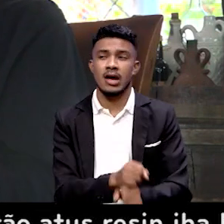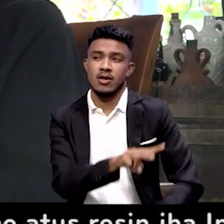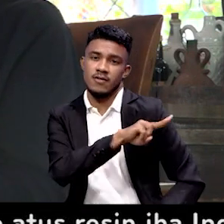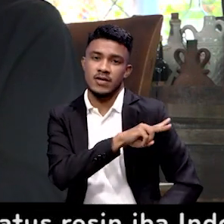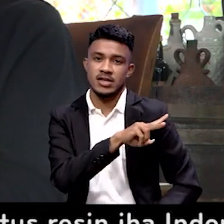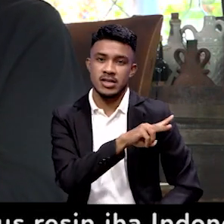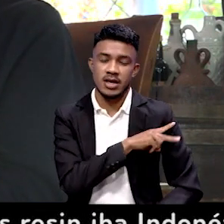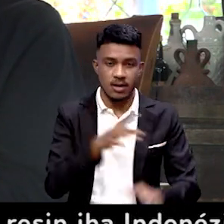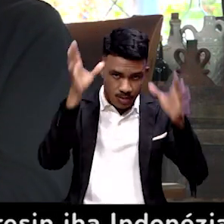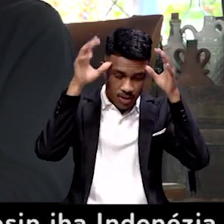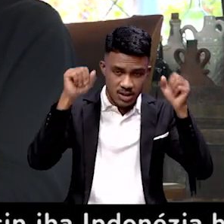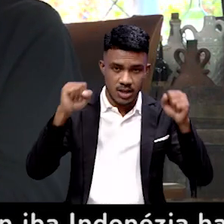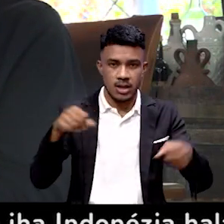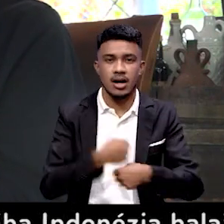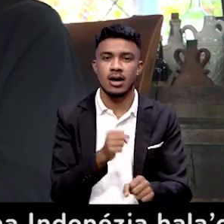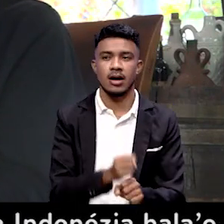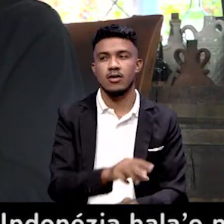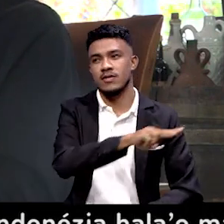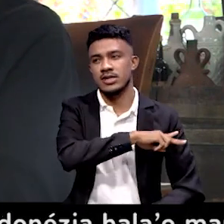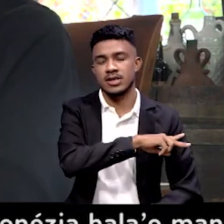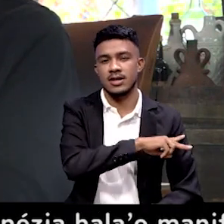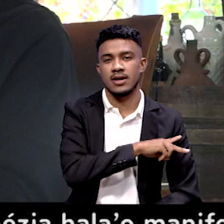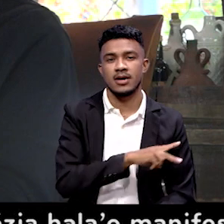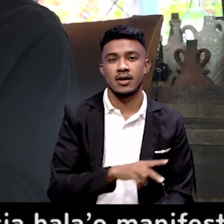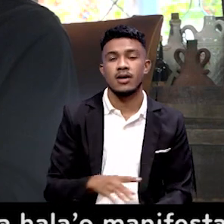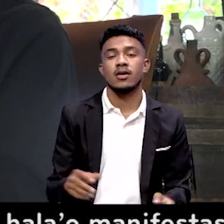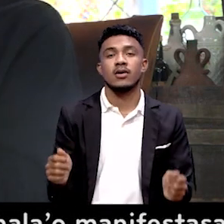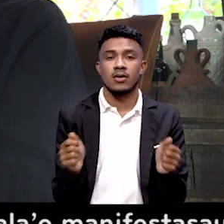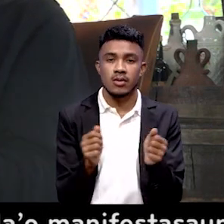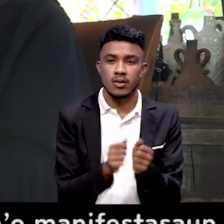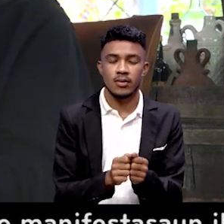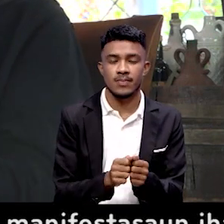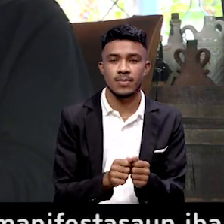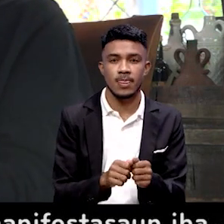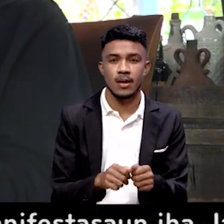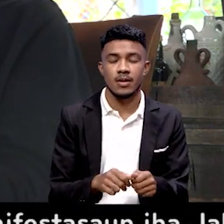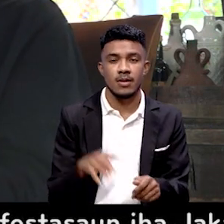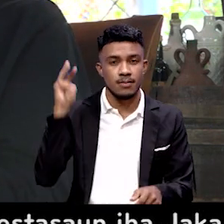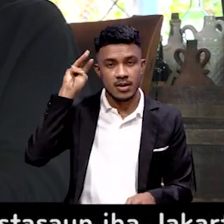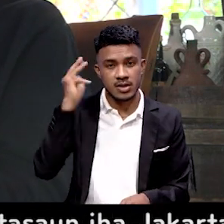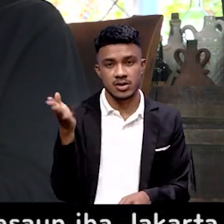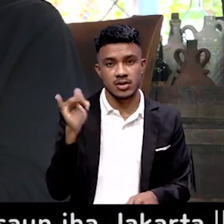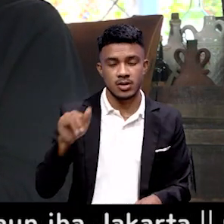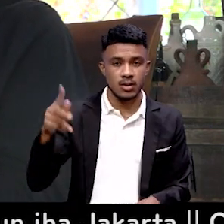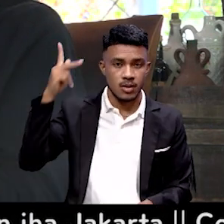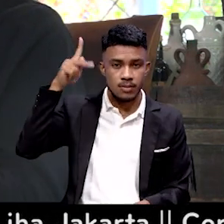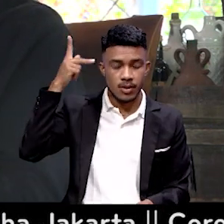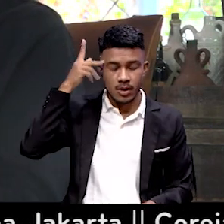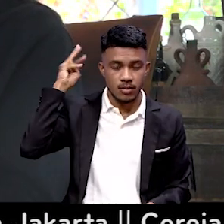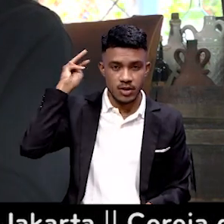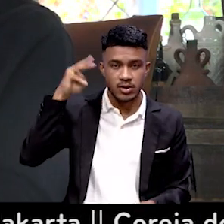Presidente da República, halo vacina. Ó, primeira dama. Primeiro ministro, halo vacina.